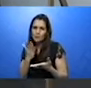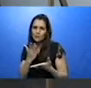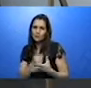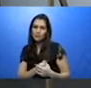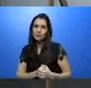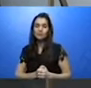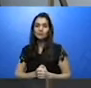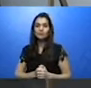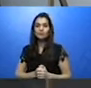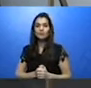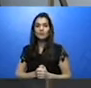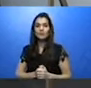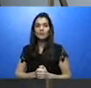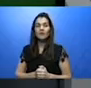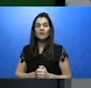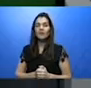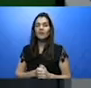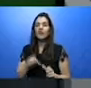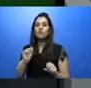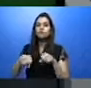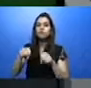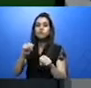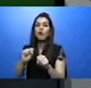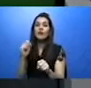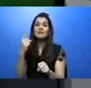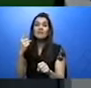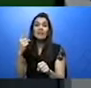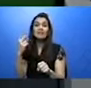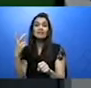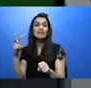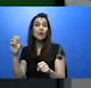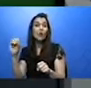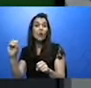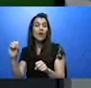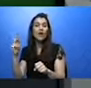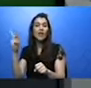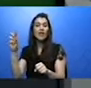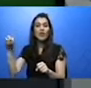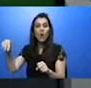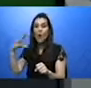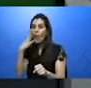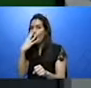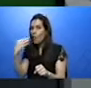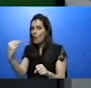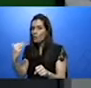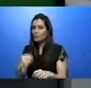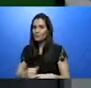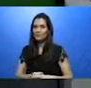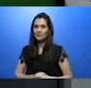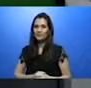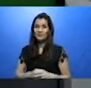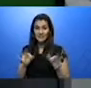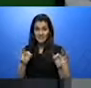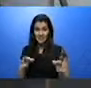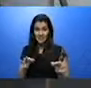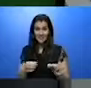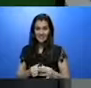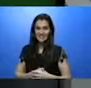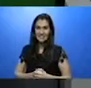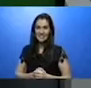resposta. Irá percorrer 150 quilômetros. Quem mesmo? O lobo-guará. Certinho?